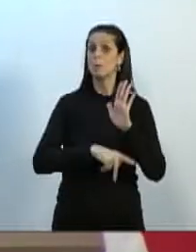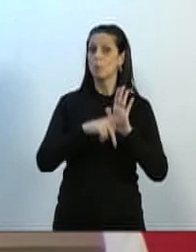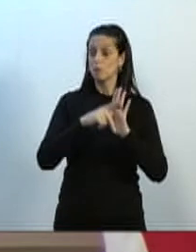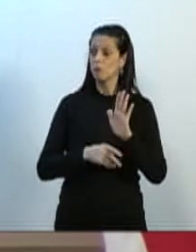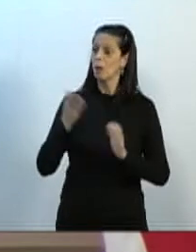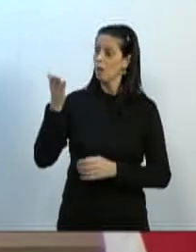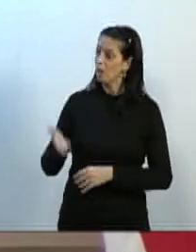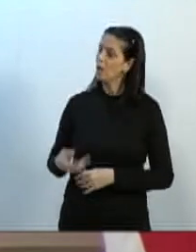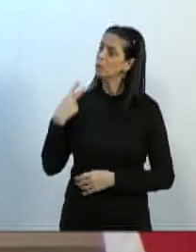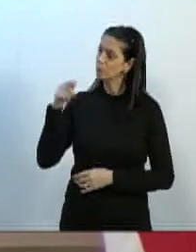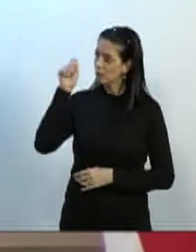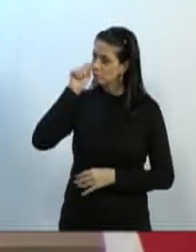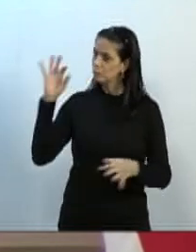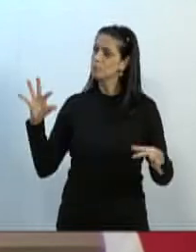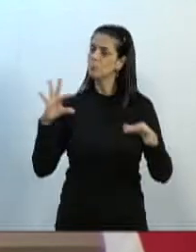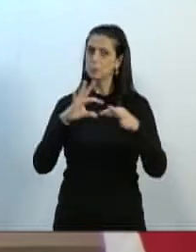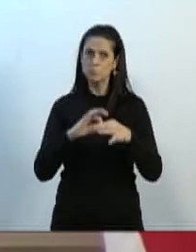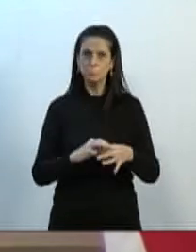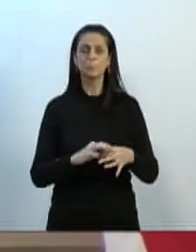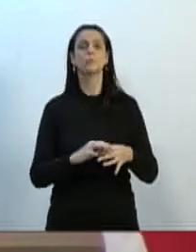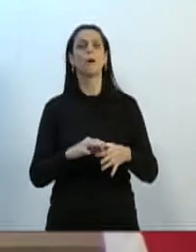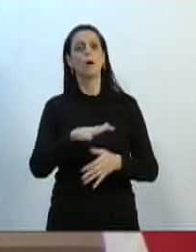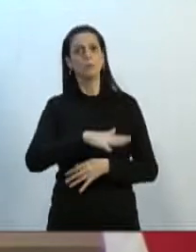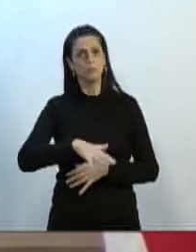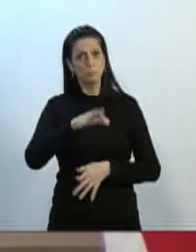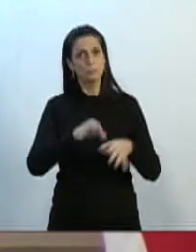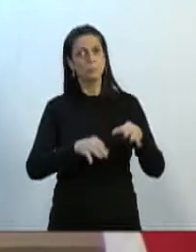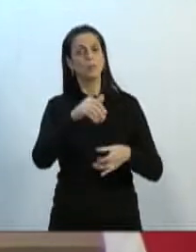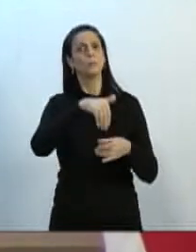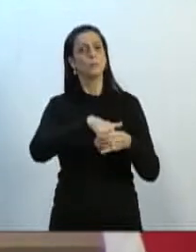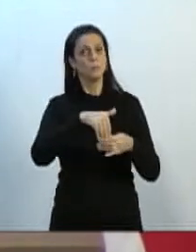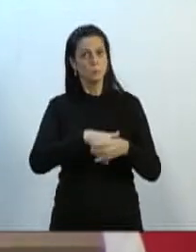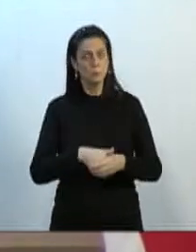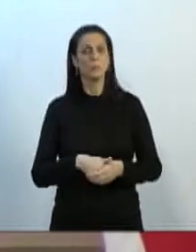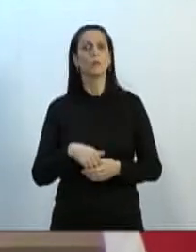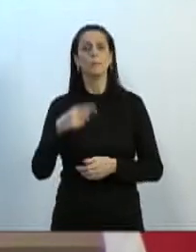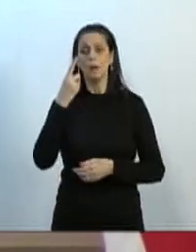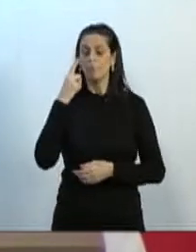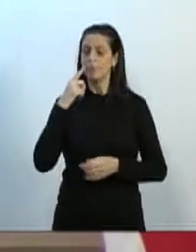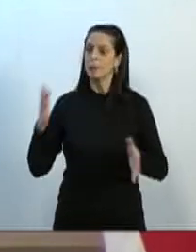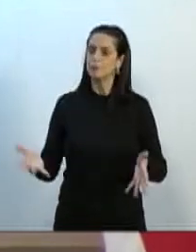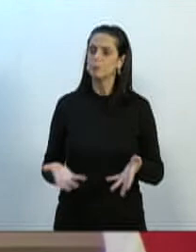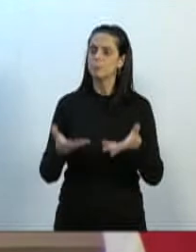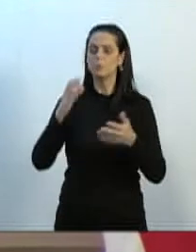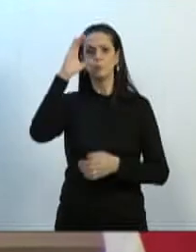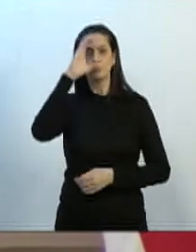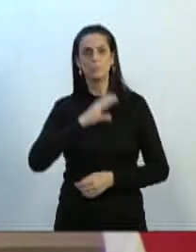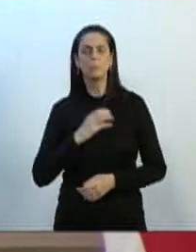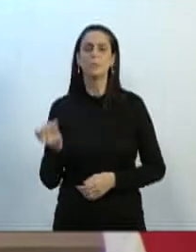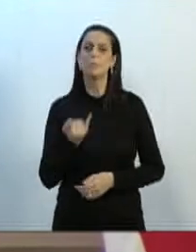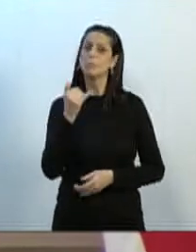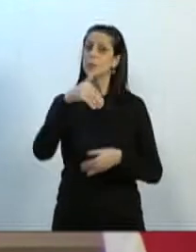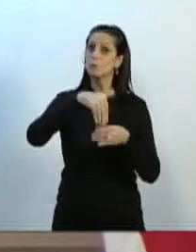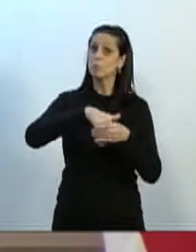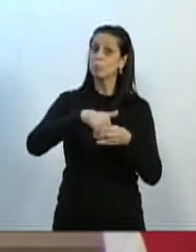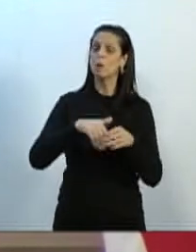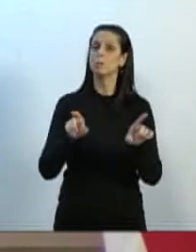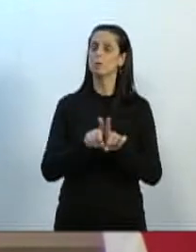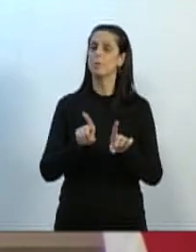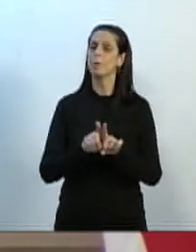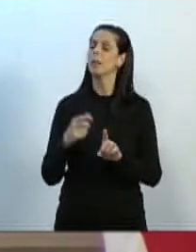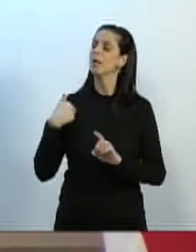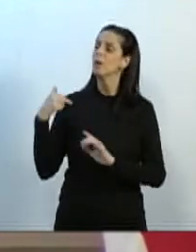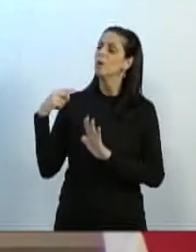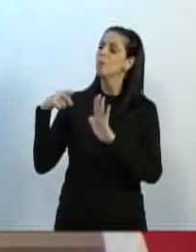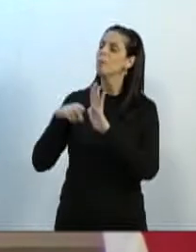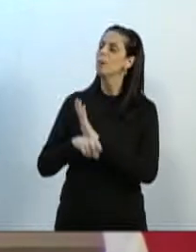Almir Vieira, em parceria com a Justiça Eleitoral, no sentido de formar a cidadania e da importância do voto para isto. A pergunta que fica no